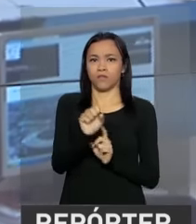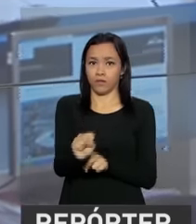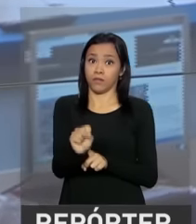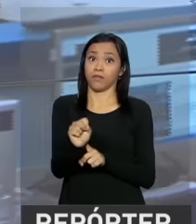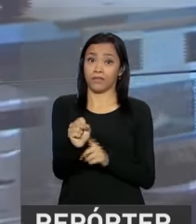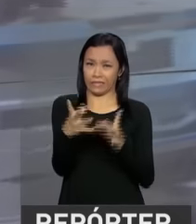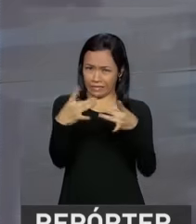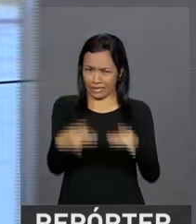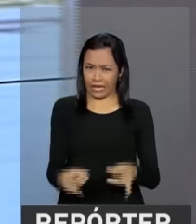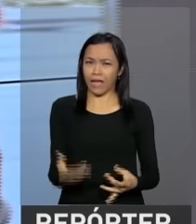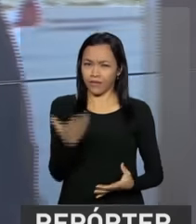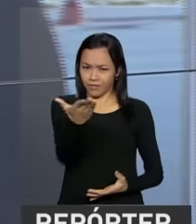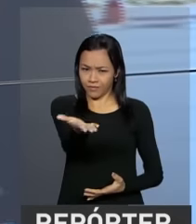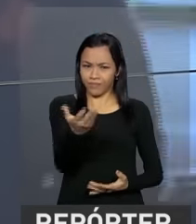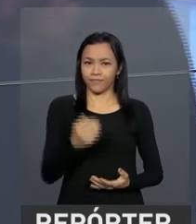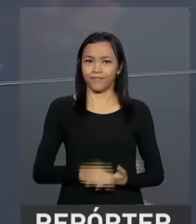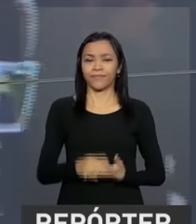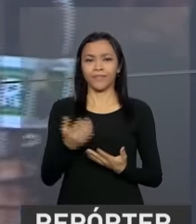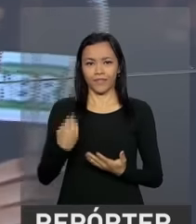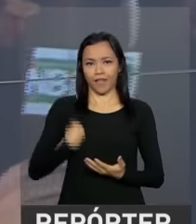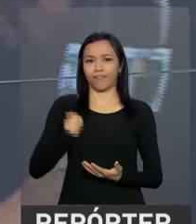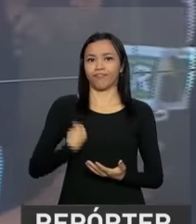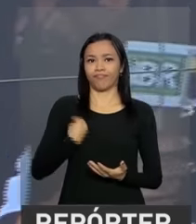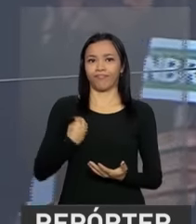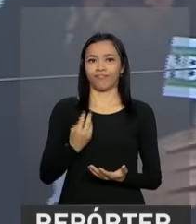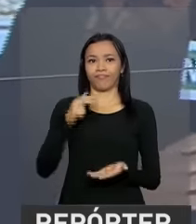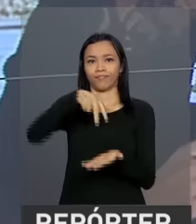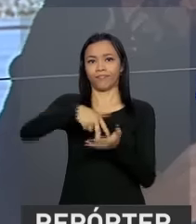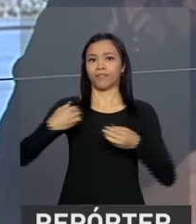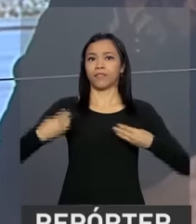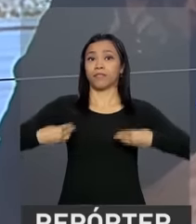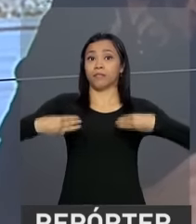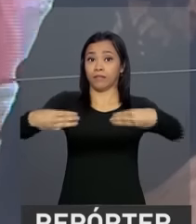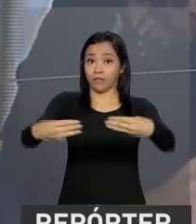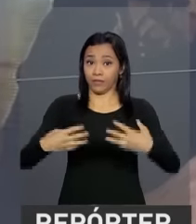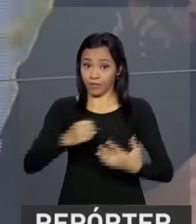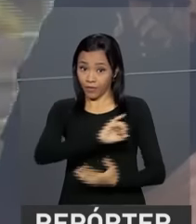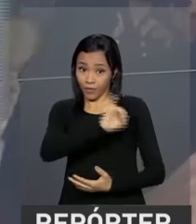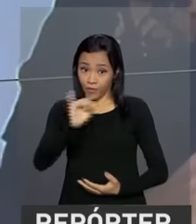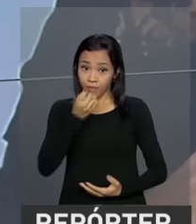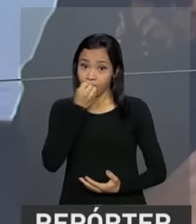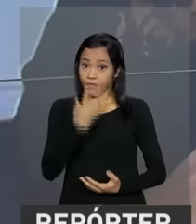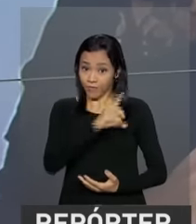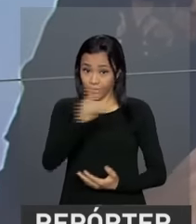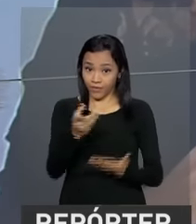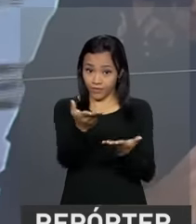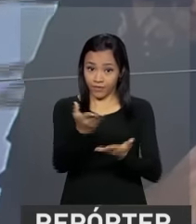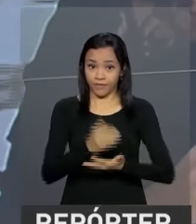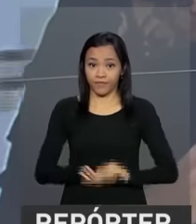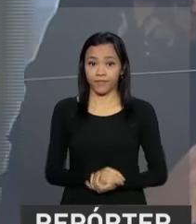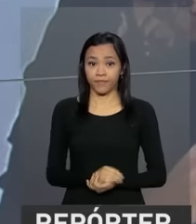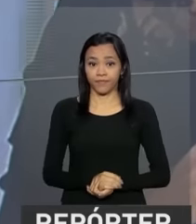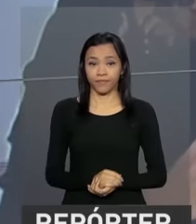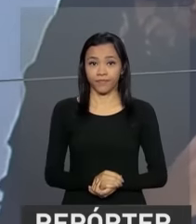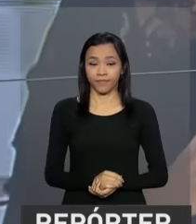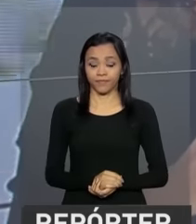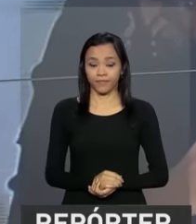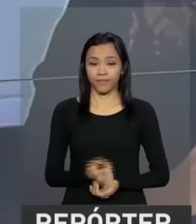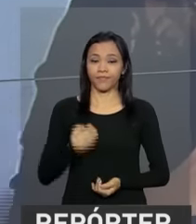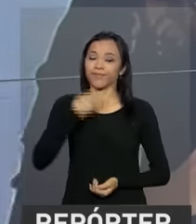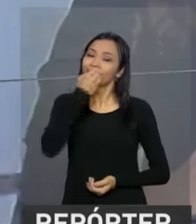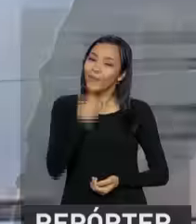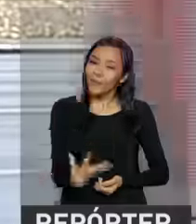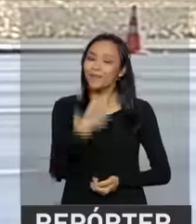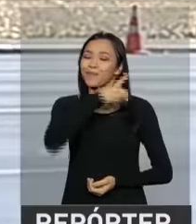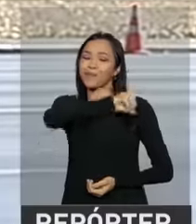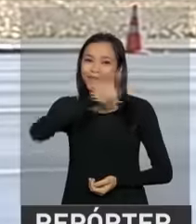os detalhes ao vivo com gela Noronha que está lá na Explanada dos Ministérios Oi Gabriela Bom dia para você Bom dia